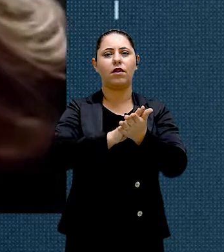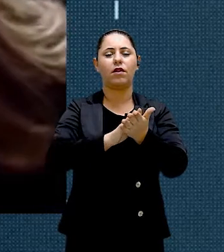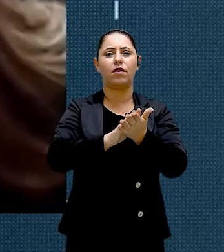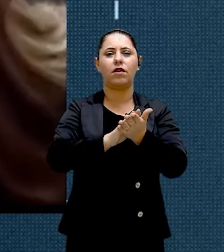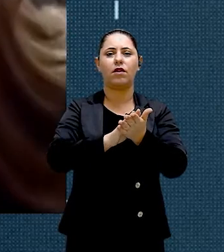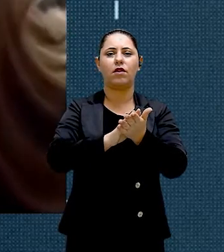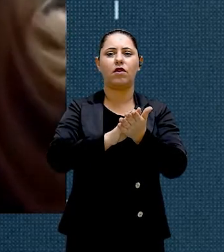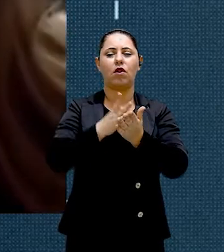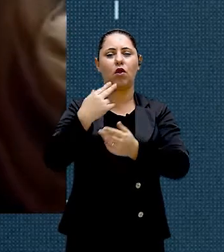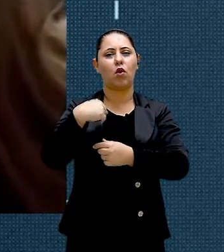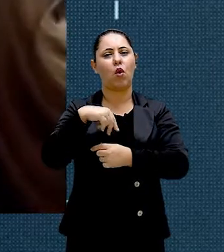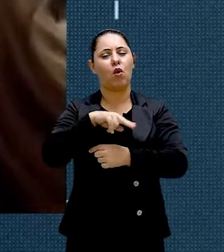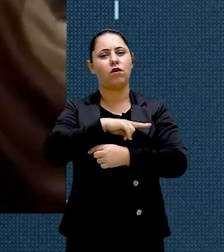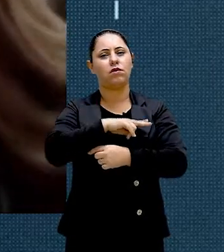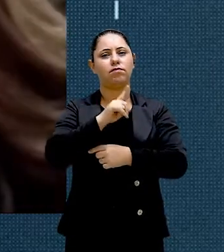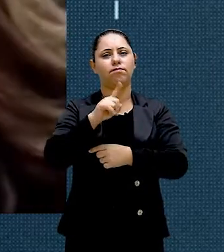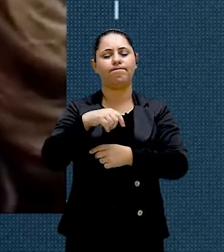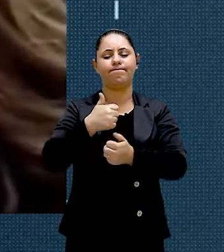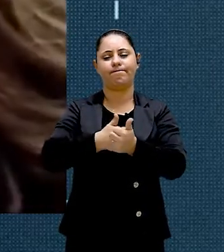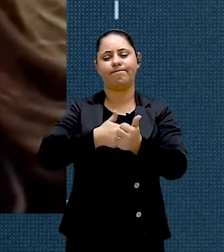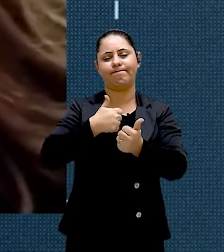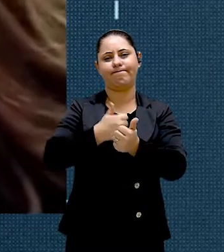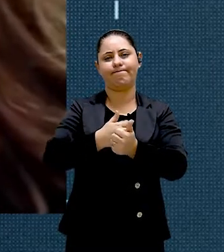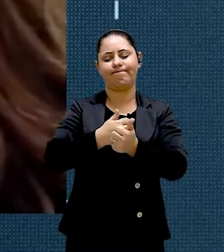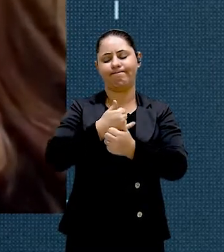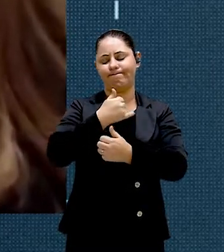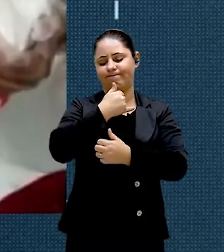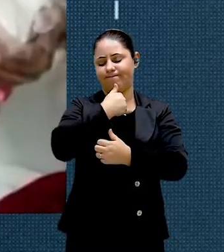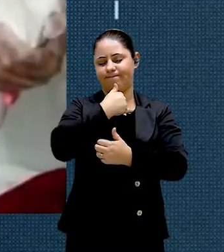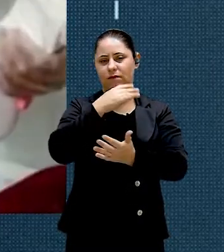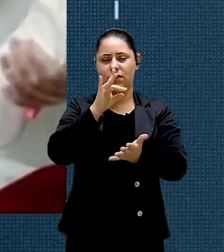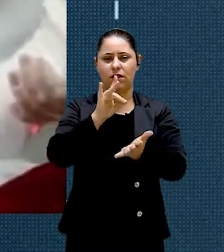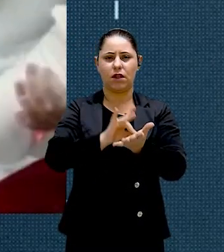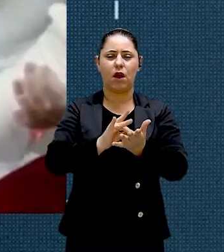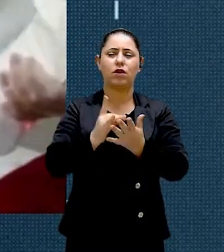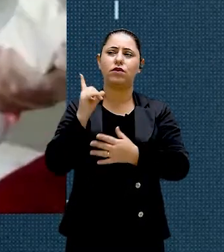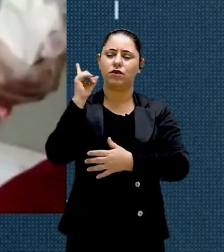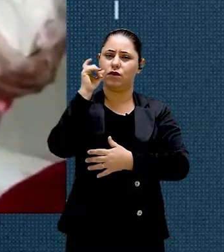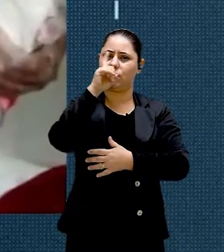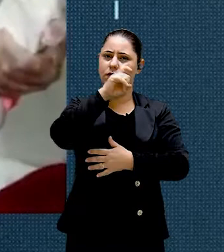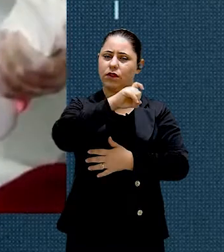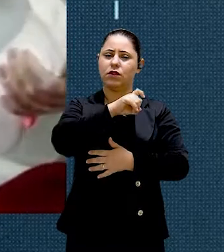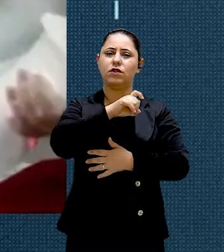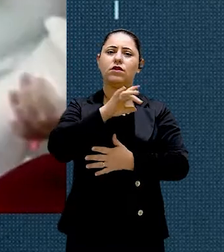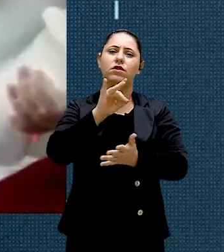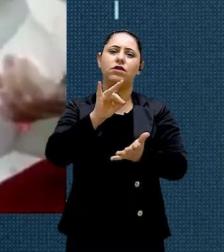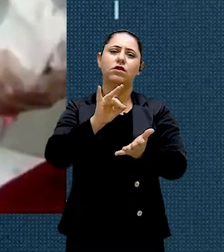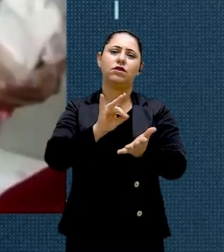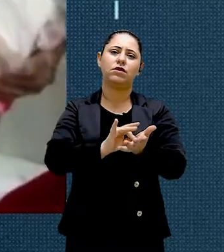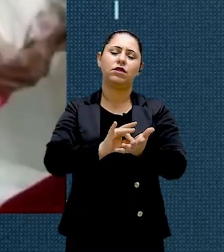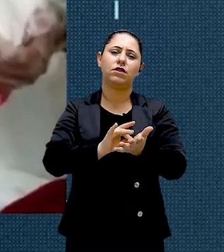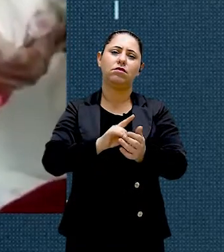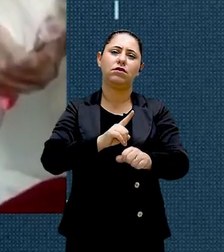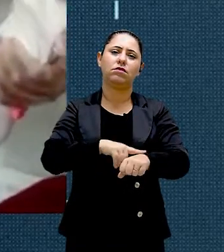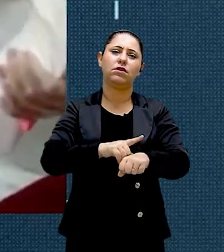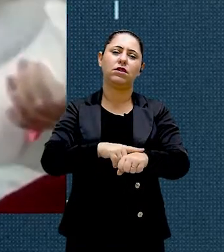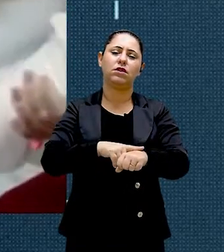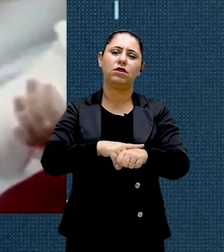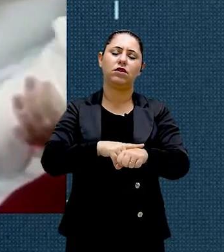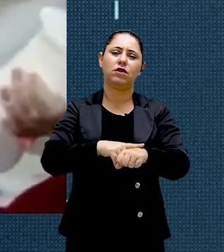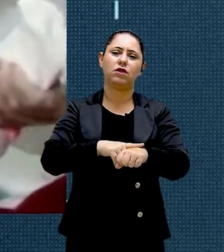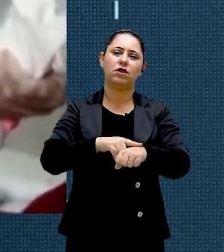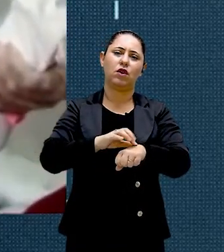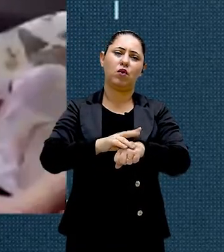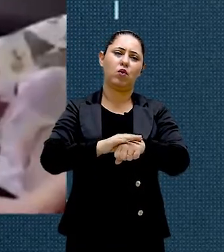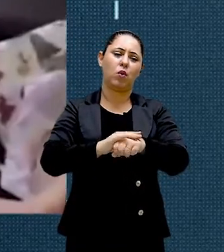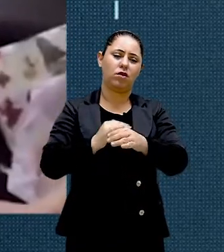gente... É triste, gente, é muito difícil esse momento que a doença avança, esses